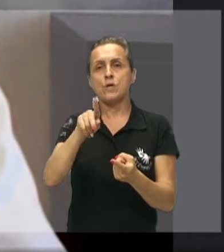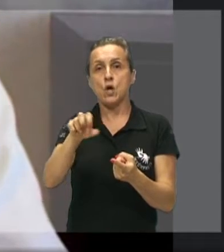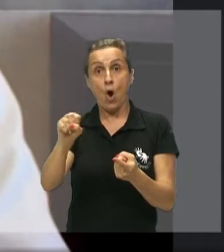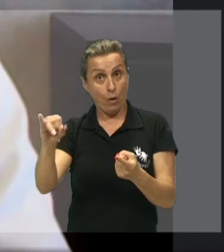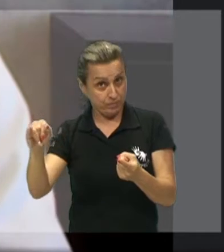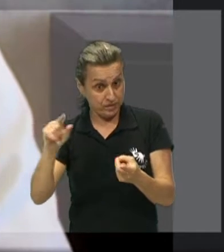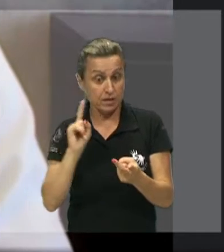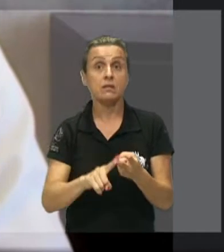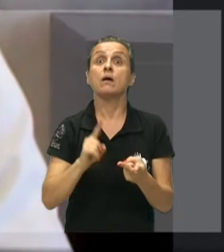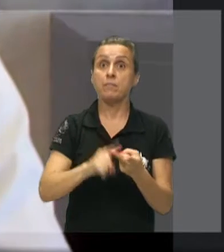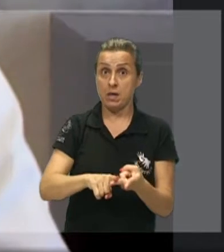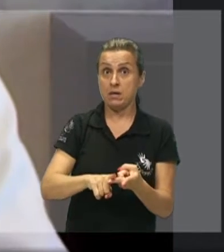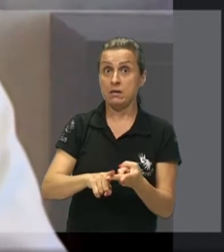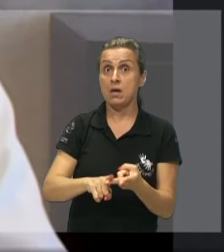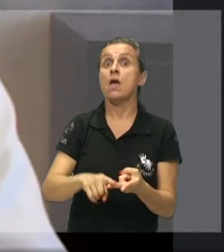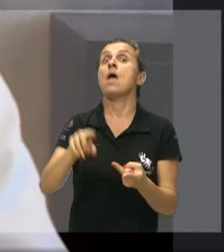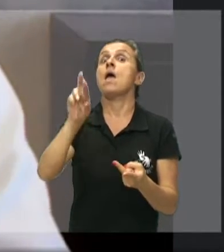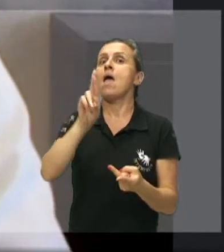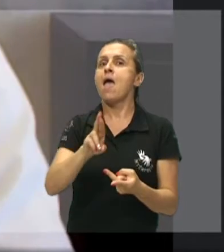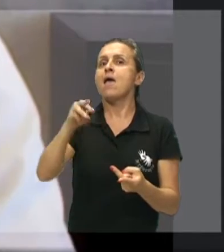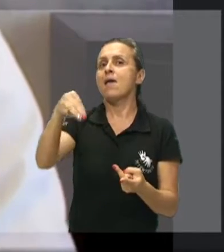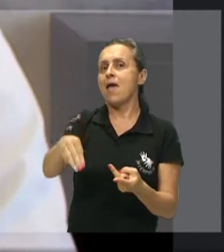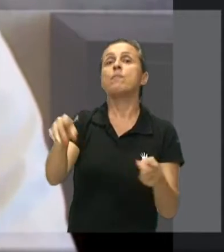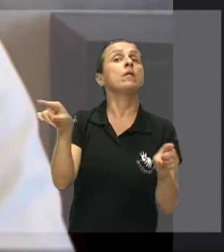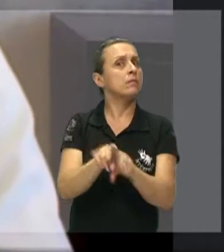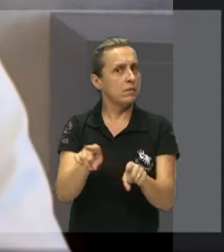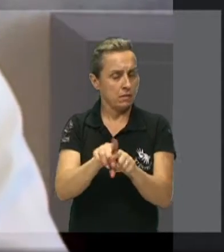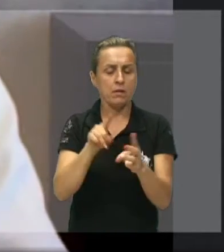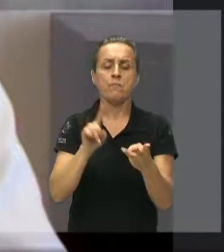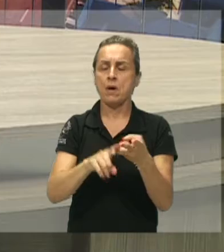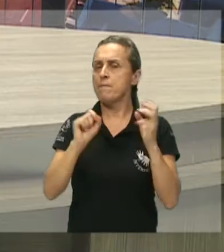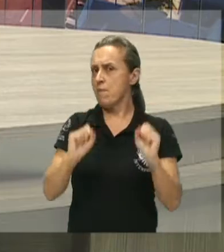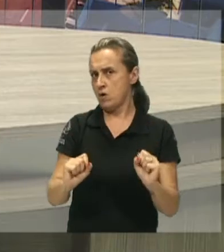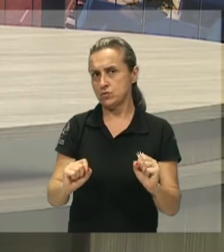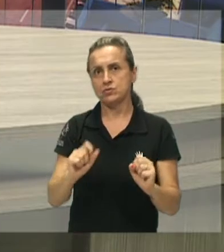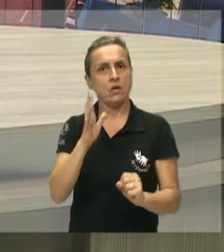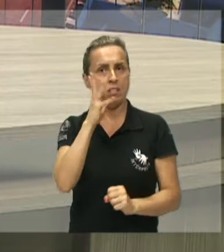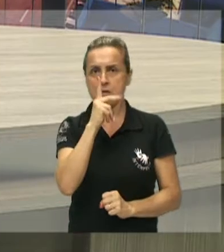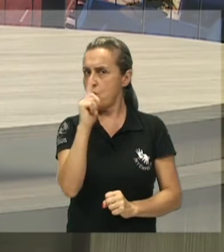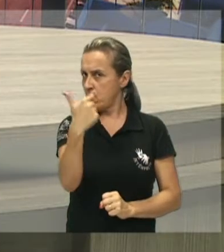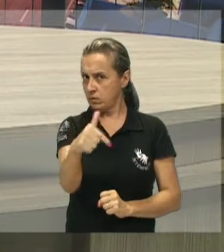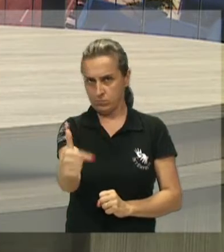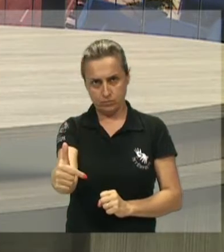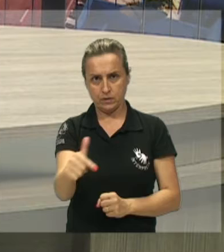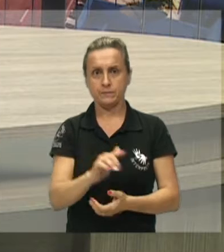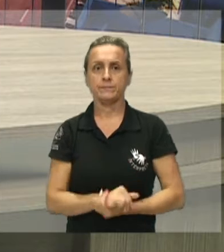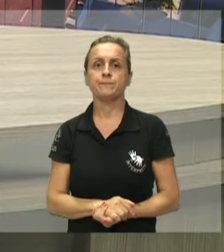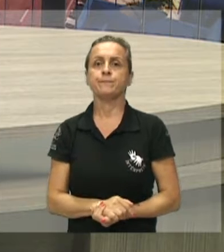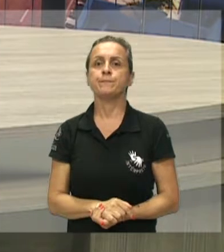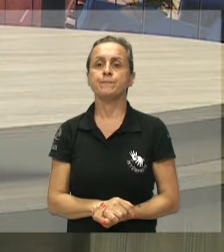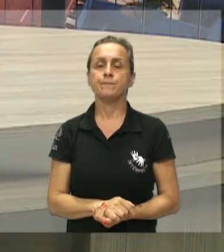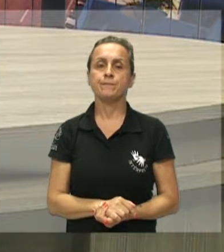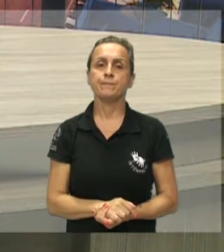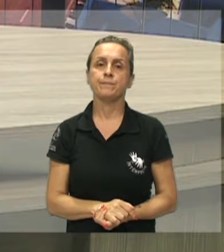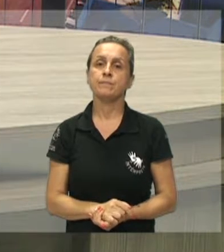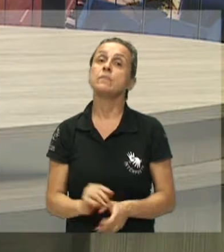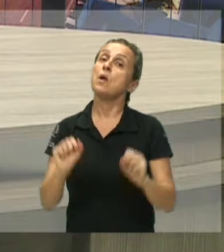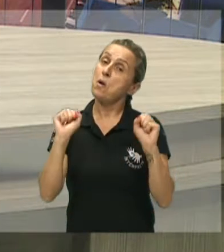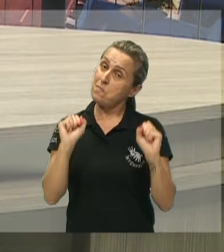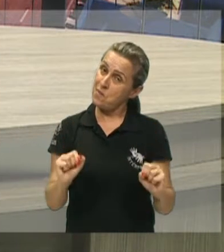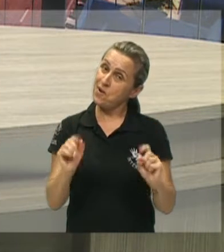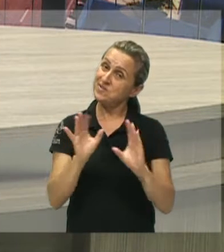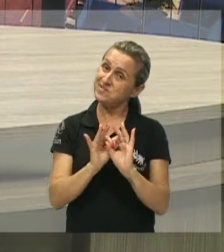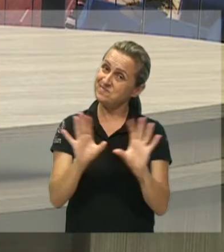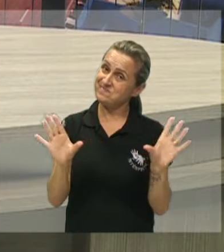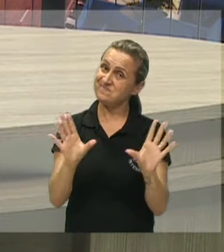e não há demora alguma na realização desses exames. O senhor pode ficar à vontade, então, agora para compartilhar conosco